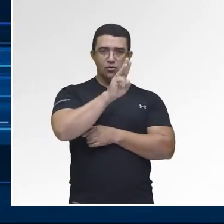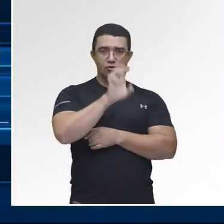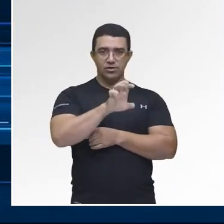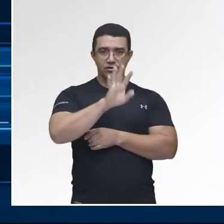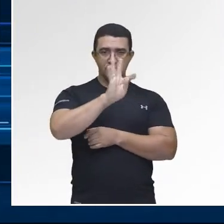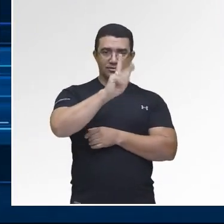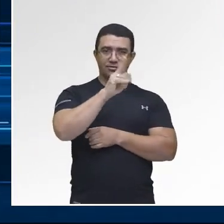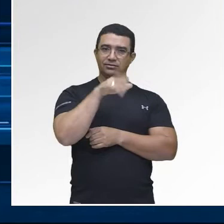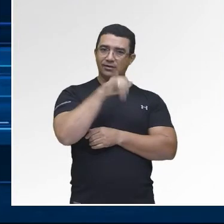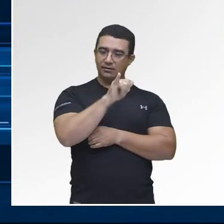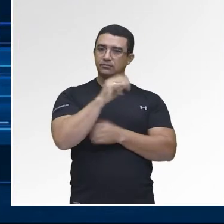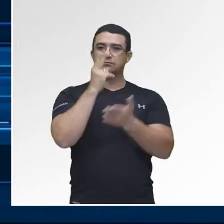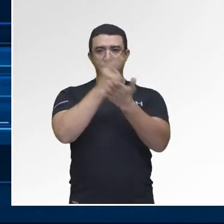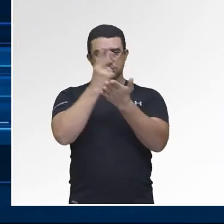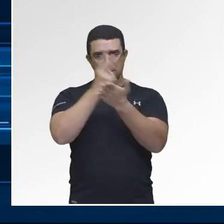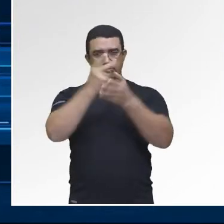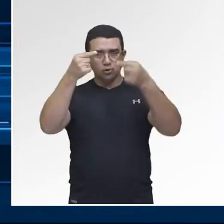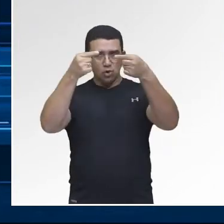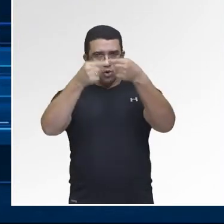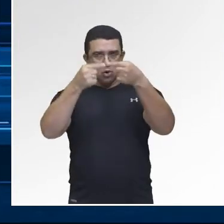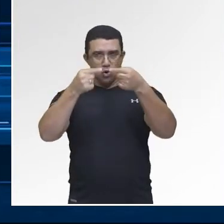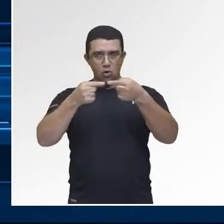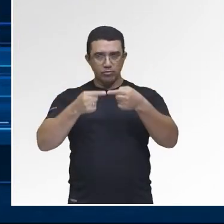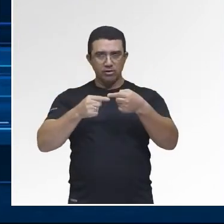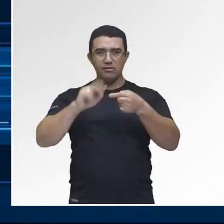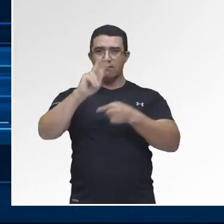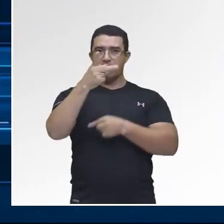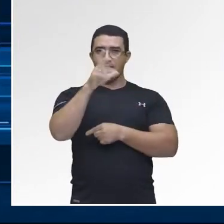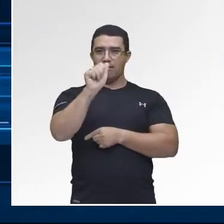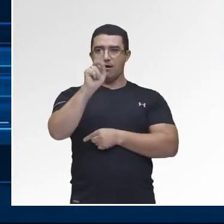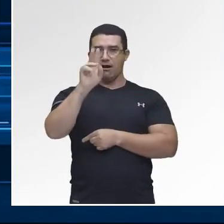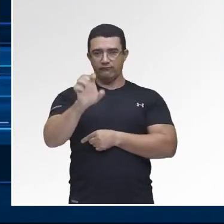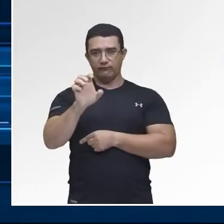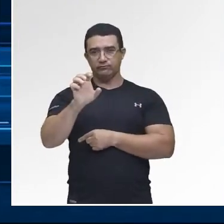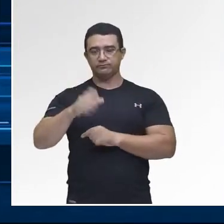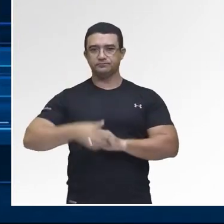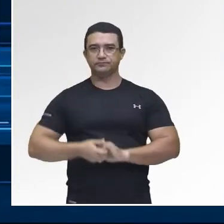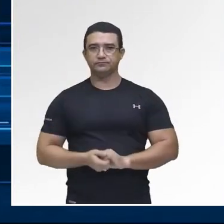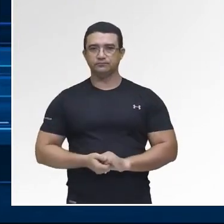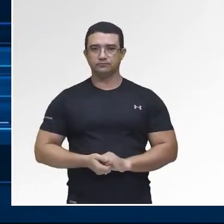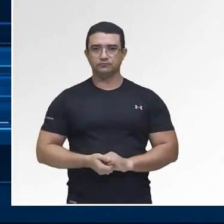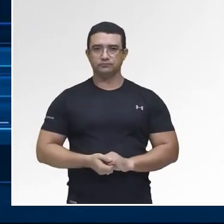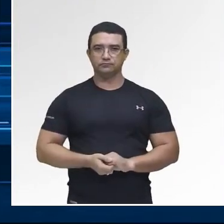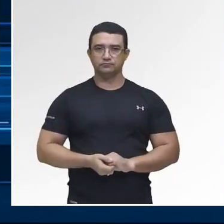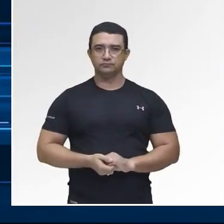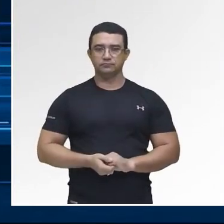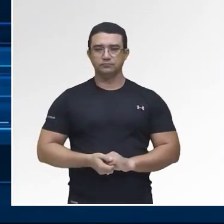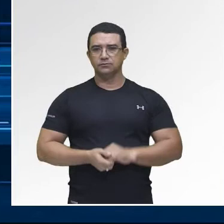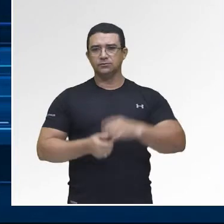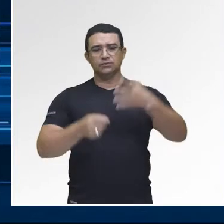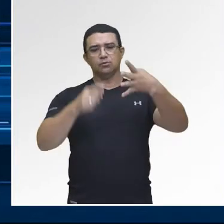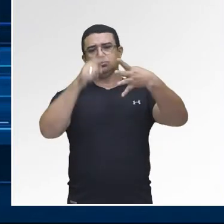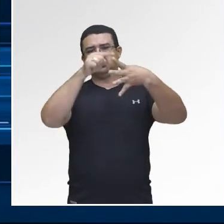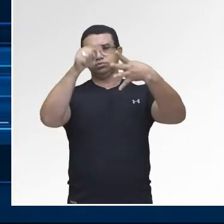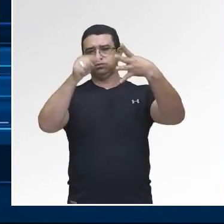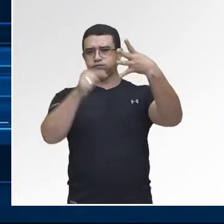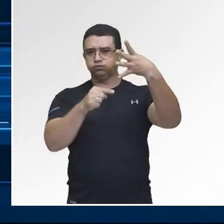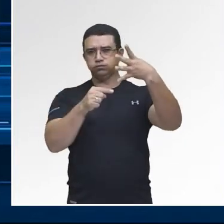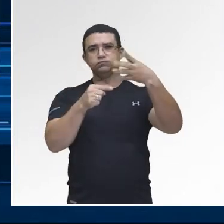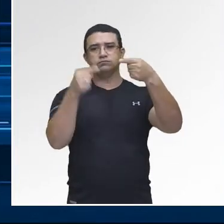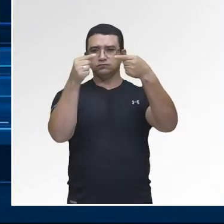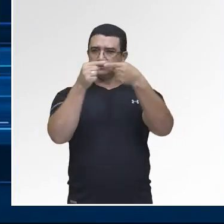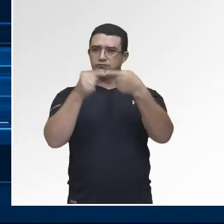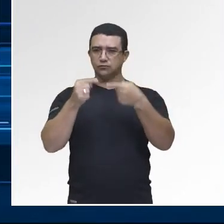Portugal. O outro sujeito, we have not visited Portugal. Também